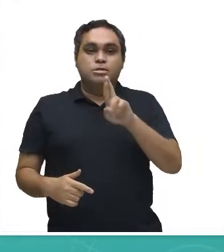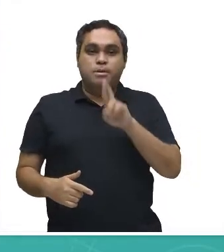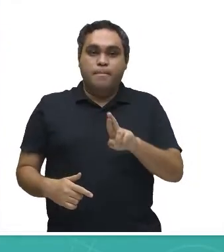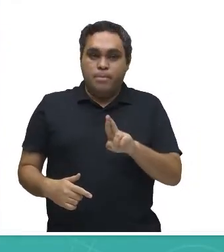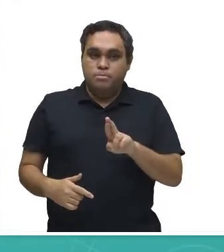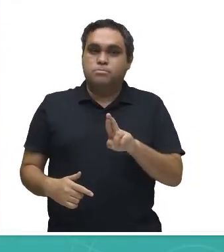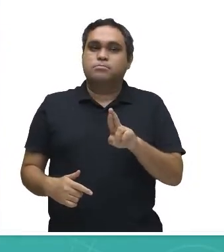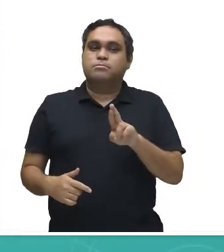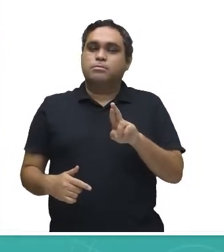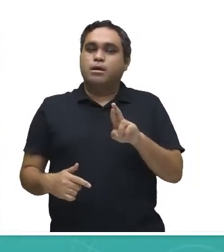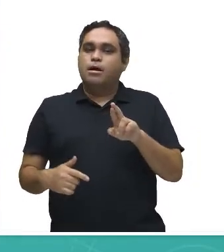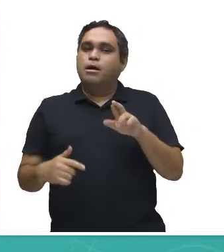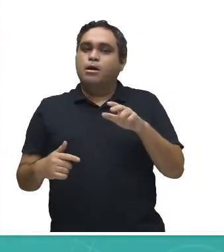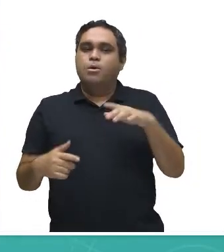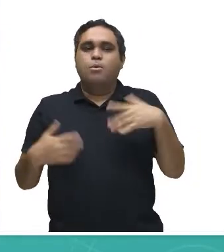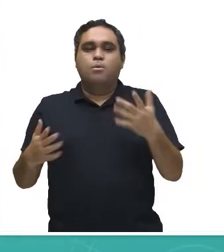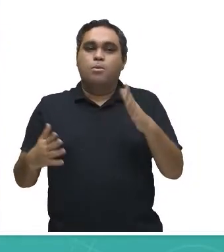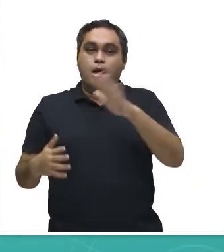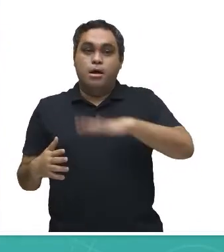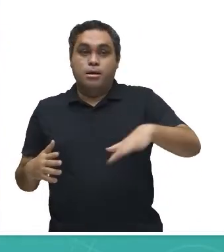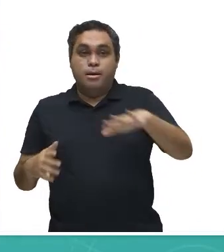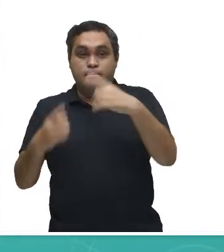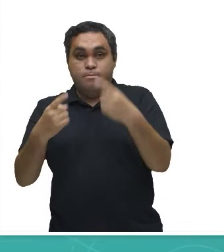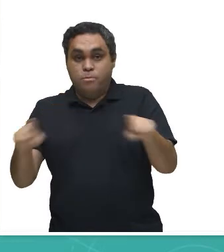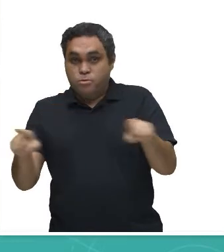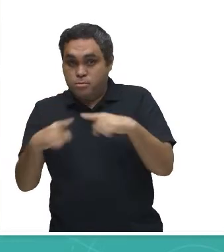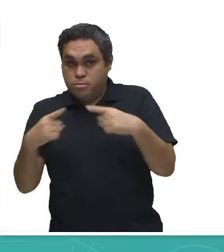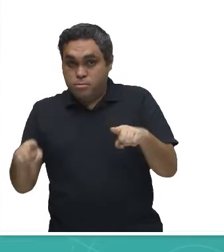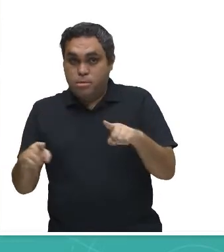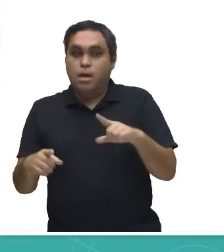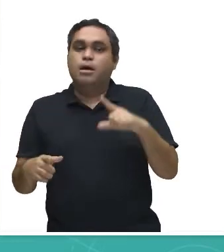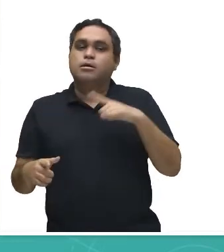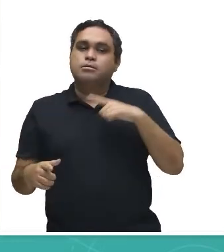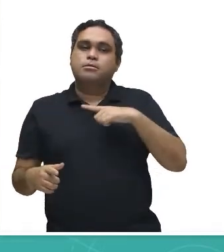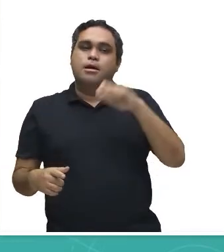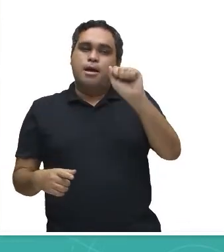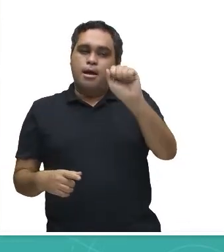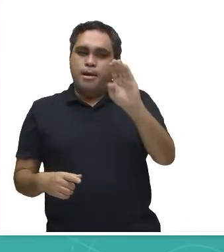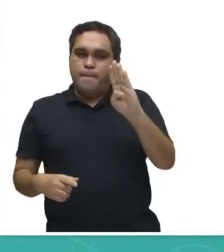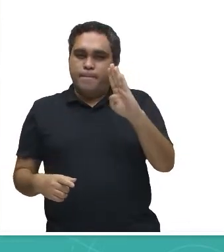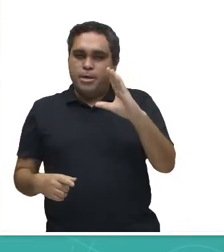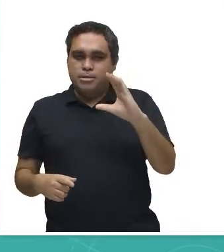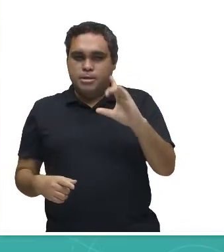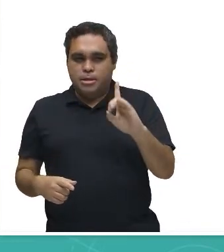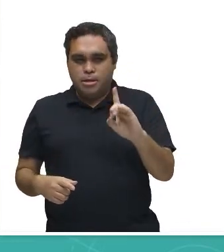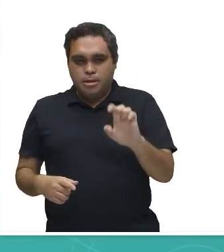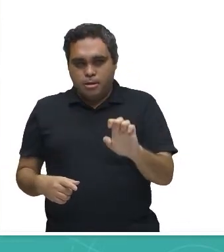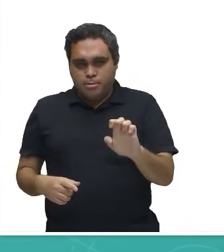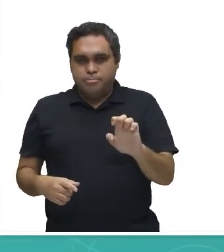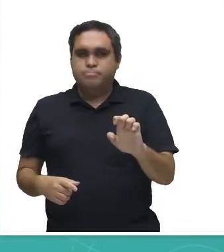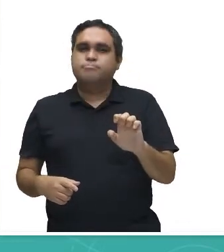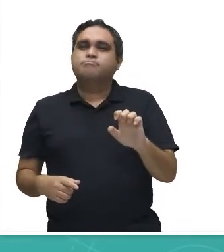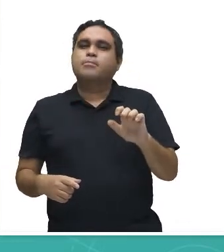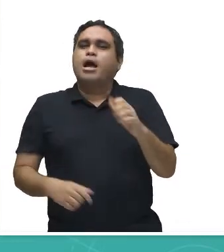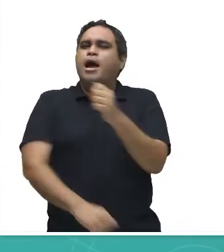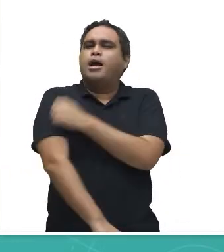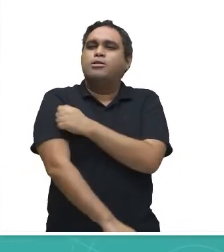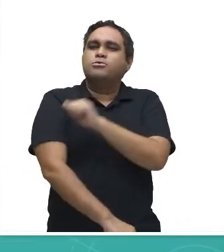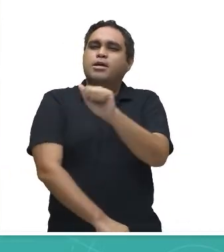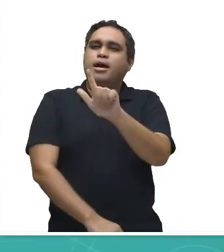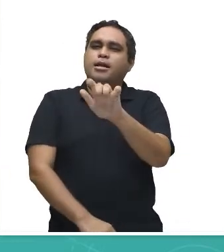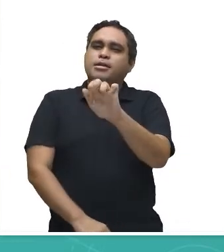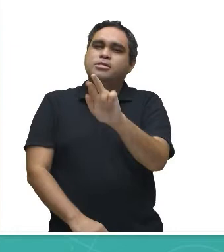vez expoente da música. Então aí nós temos 5 alternativas, posso ver aí que a Aline já respondeu para nós,